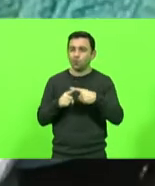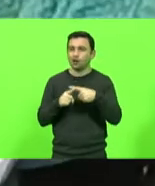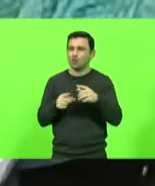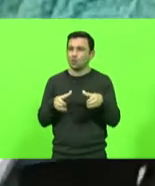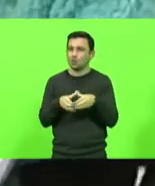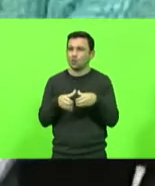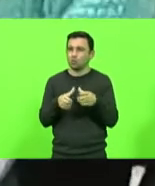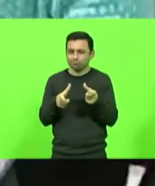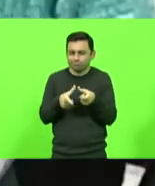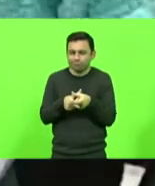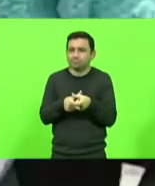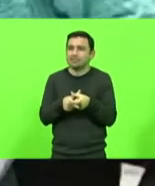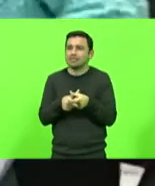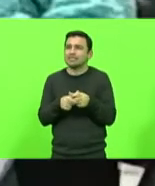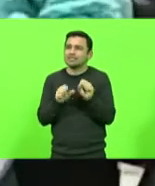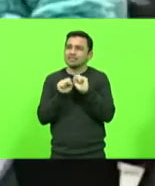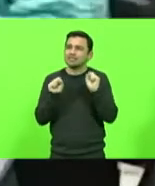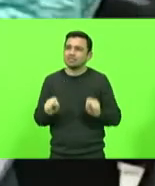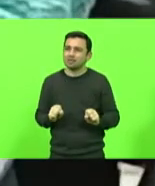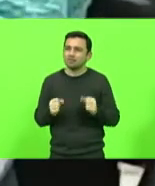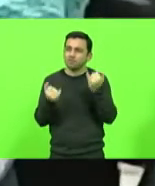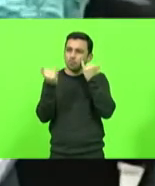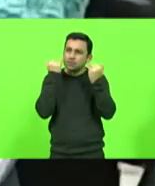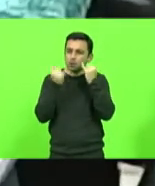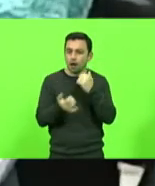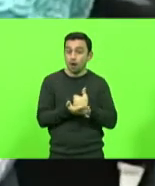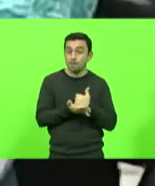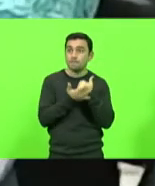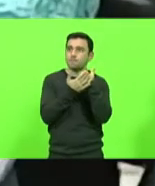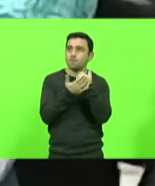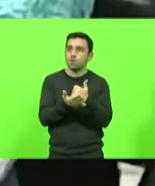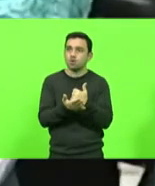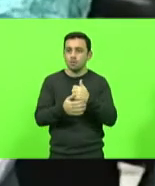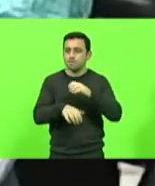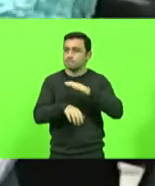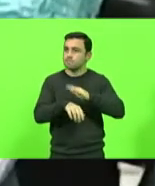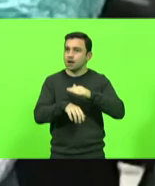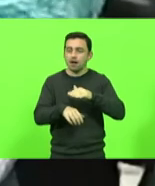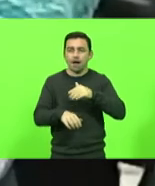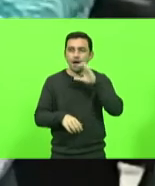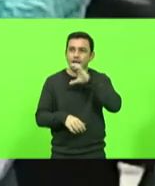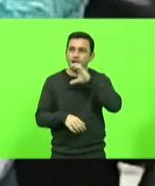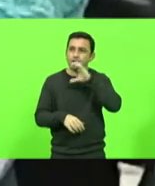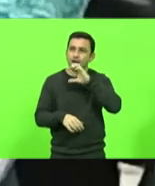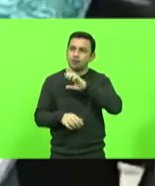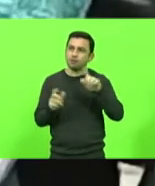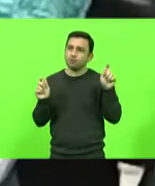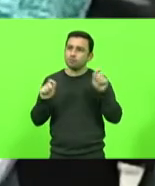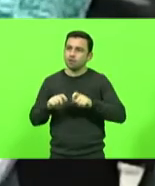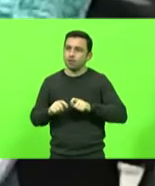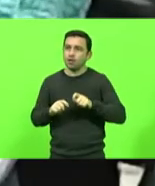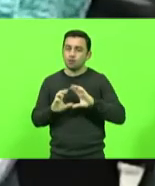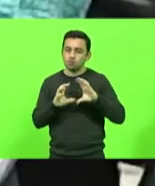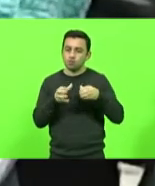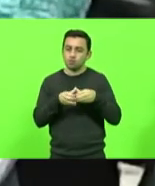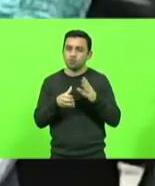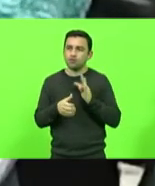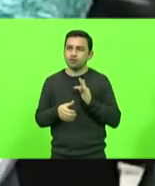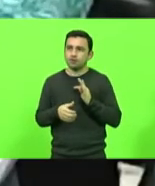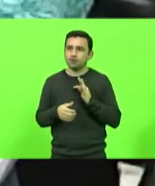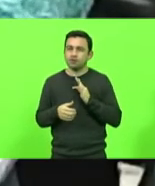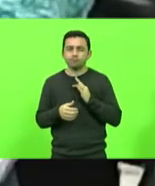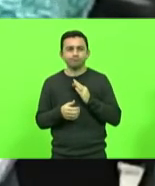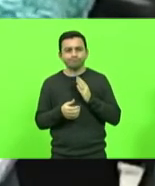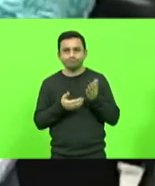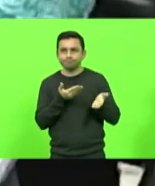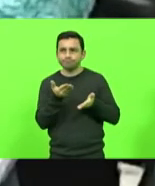um sistema de informação, ele auxiliaria nas nossas ações e, consequentemente, nesse apoio técnico aos